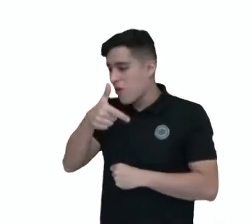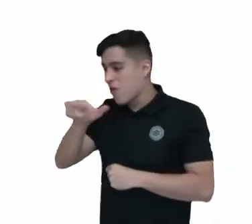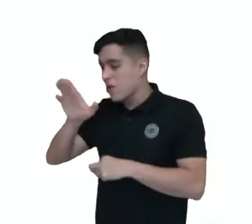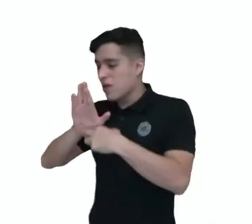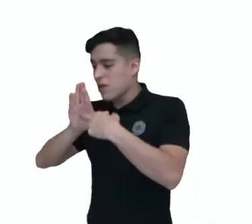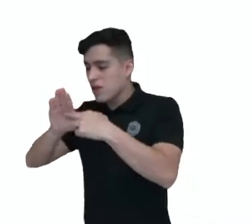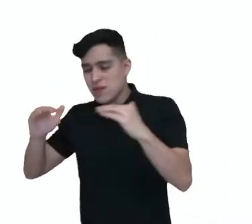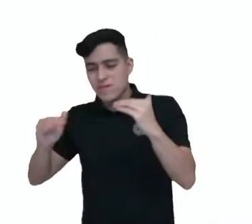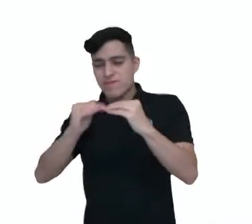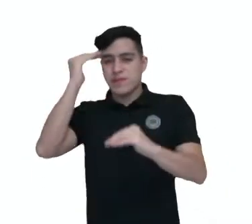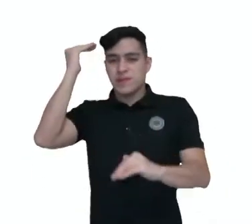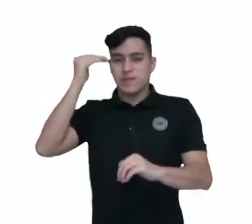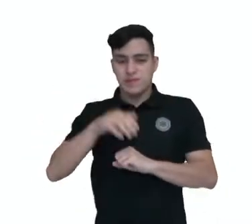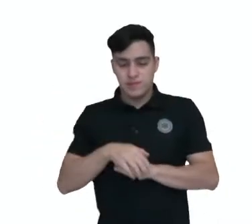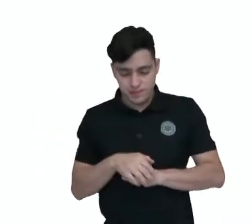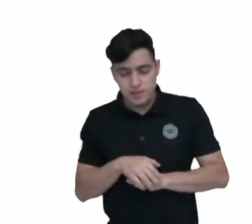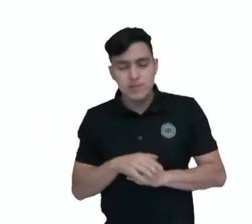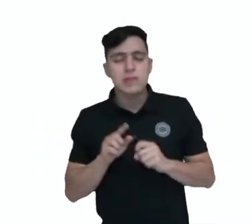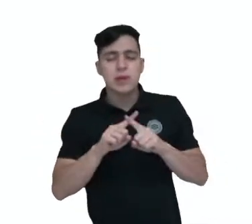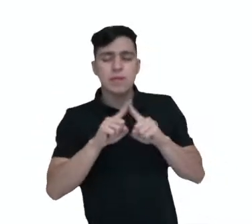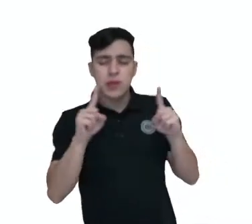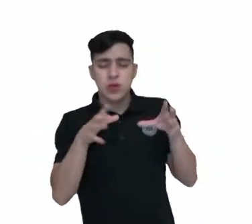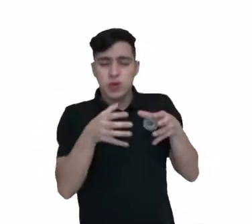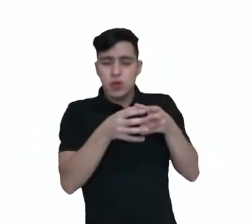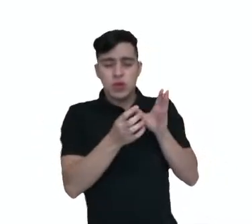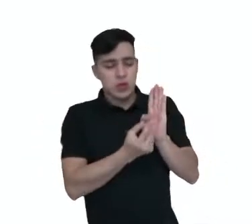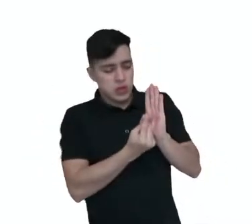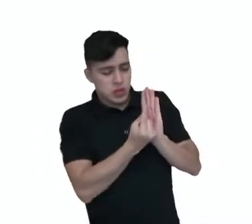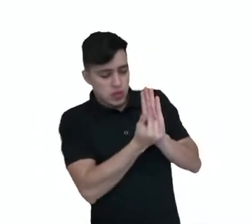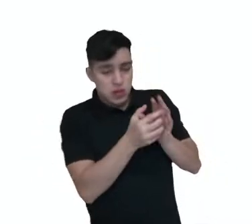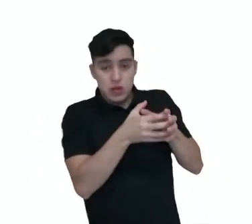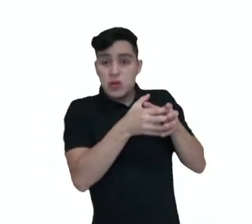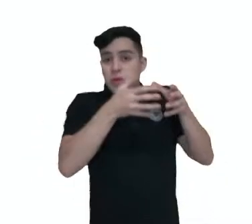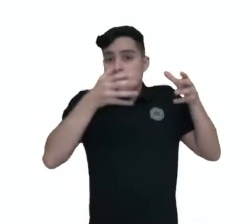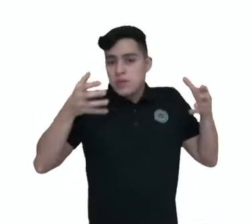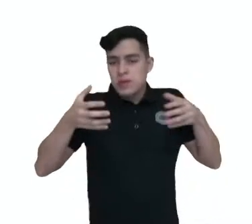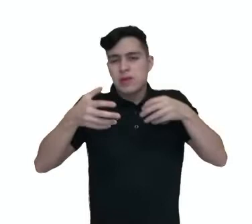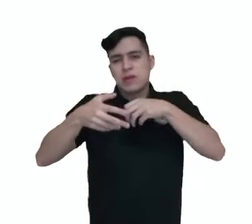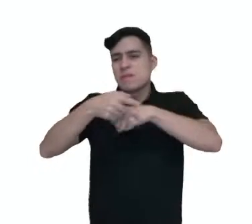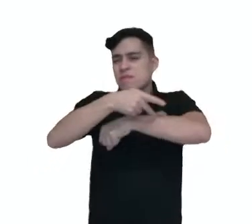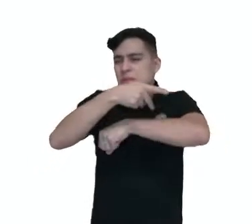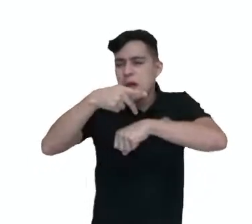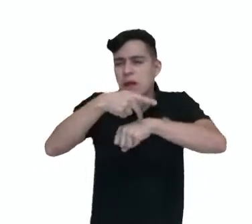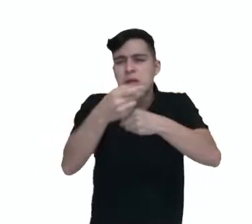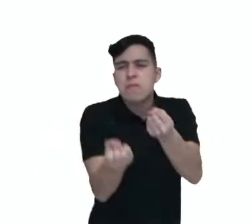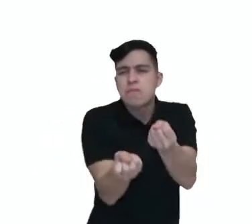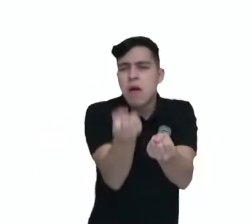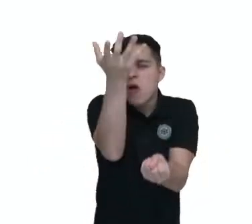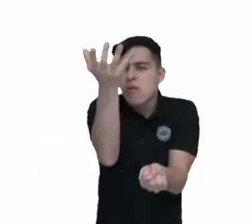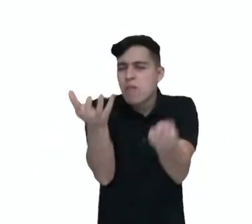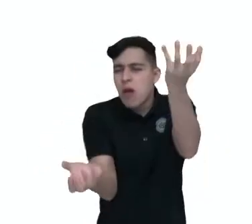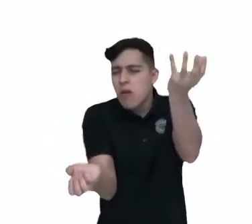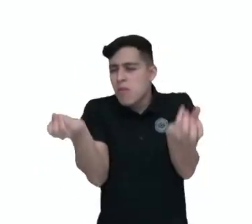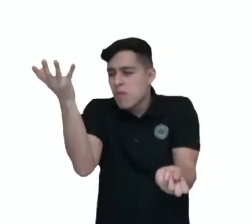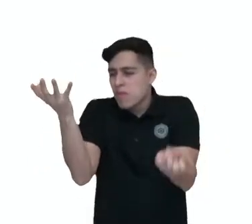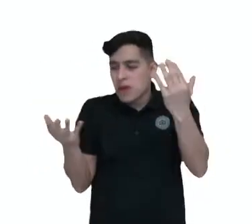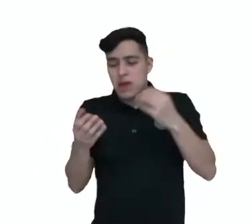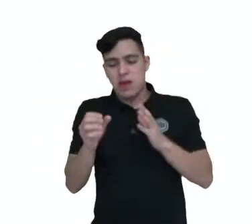Com o crescimento da burguesia mercantil e a formação de estados nacionais, a partir do século